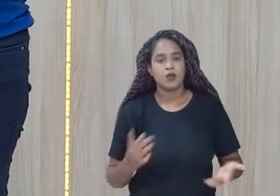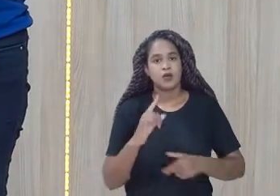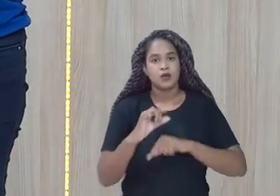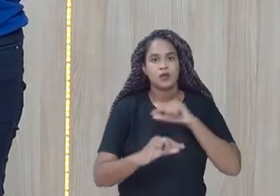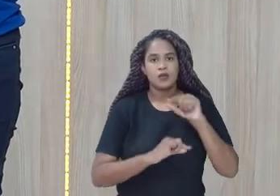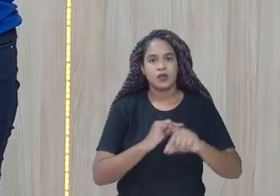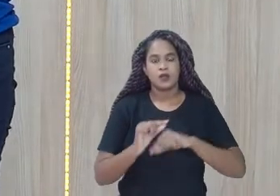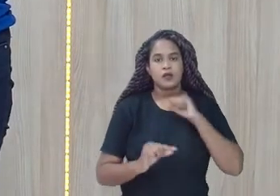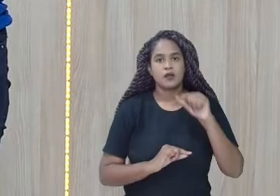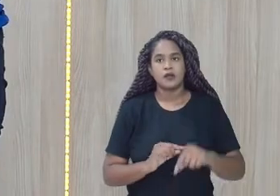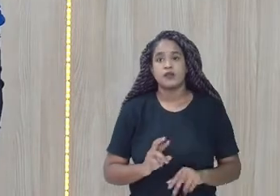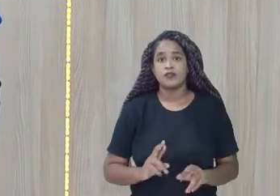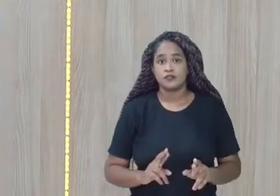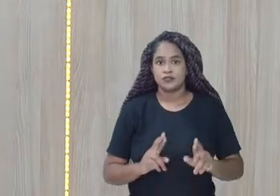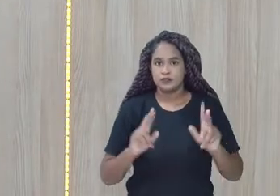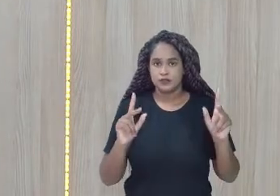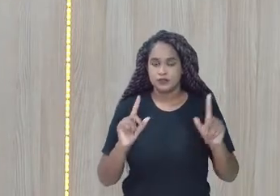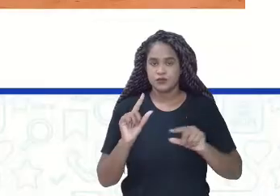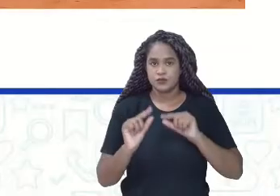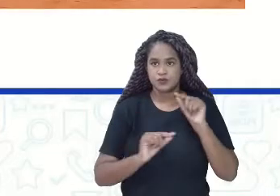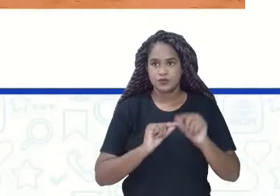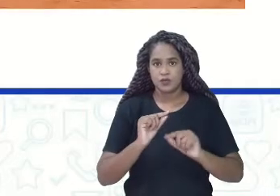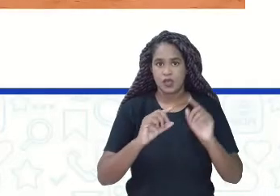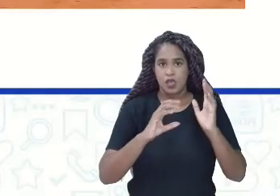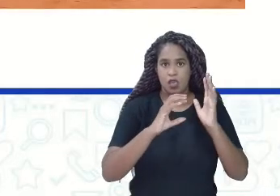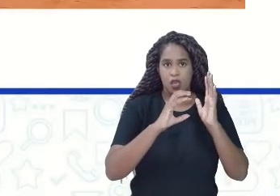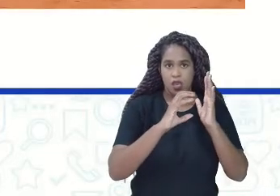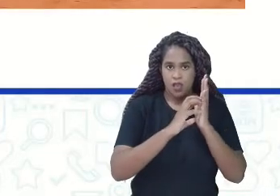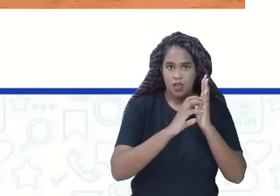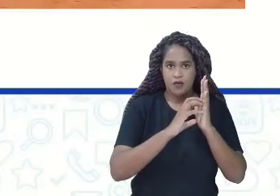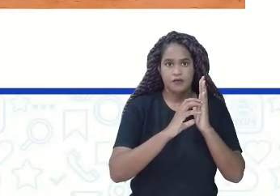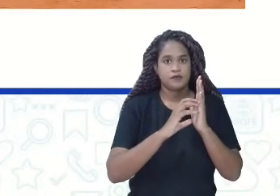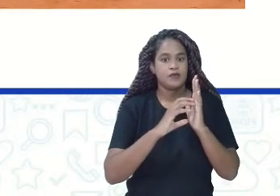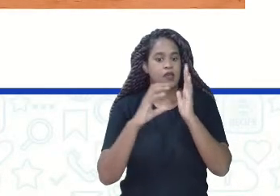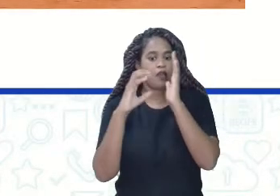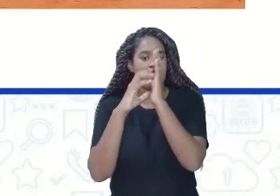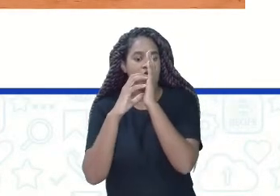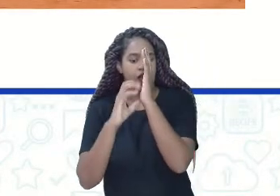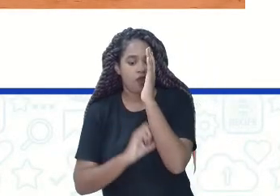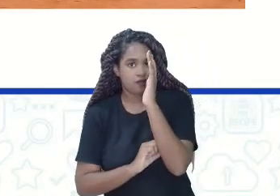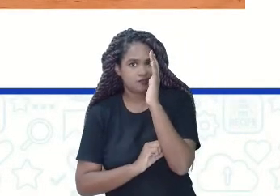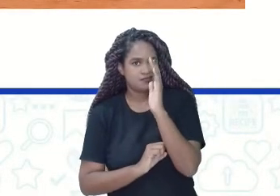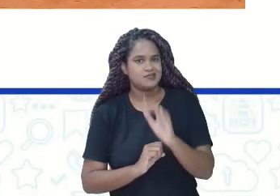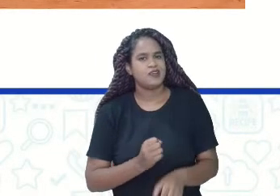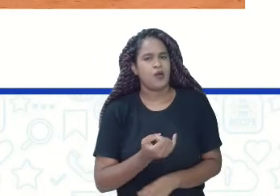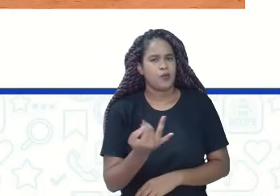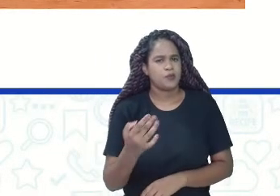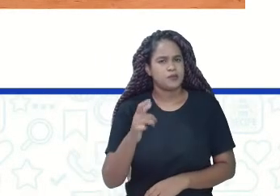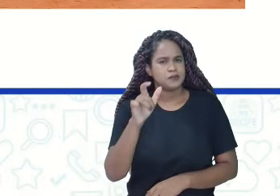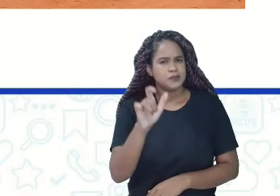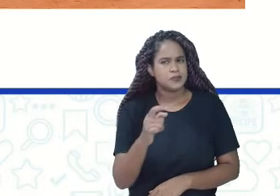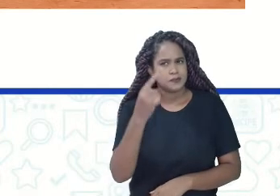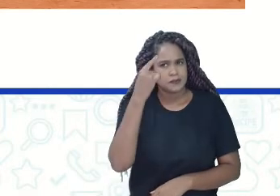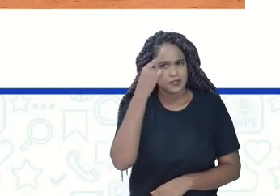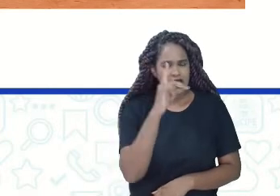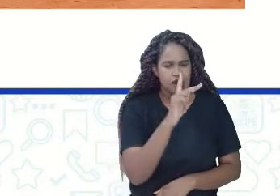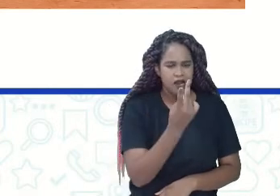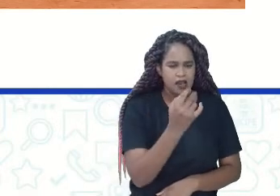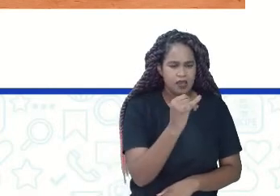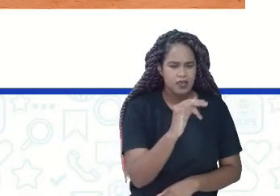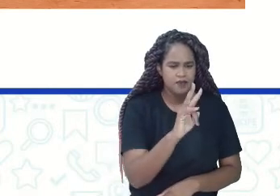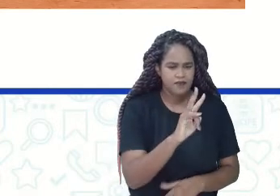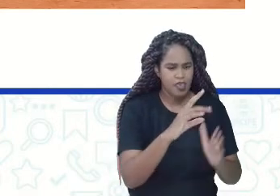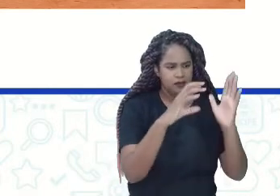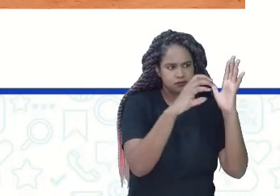entre HIV e AIDS. Então, muitas pessoas acham que HIV e AIDS são sinônimos, mas não